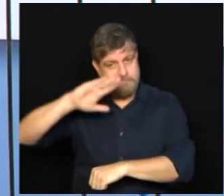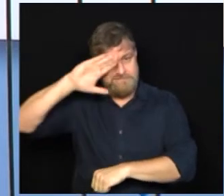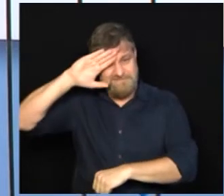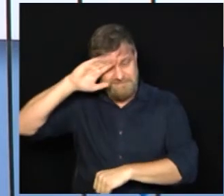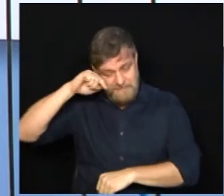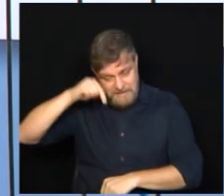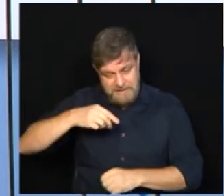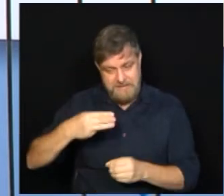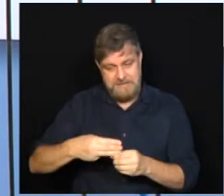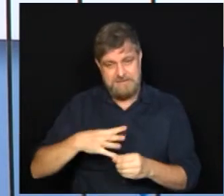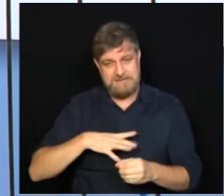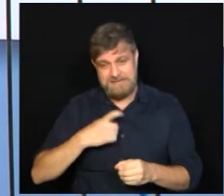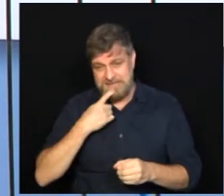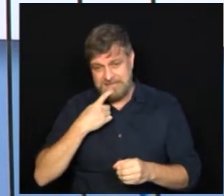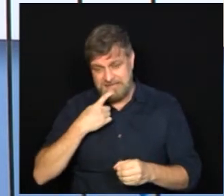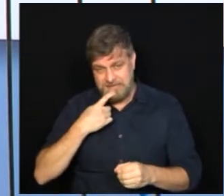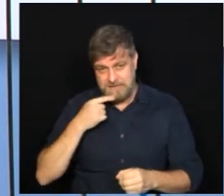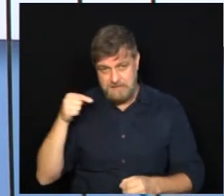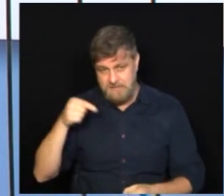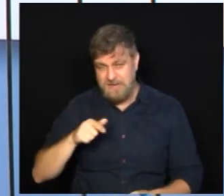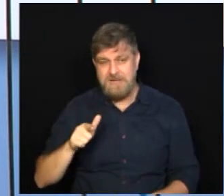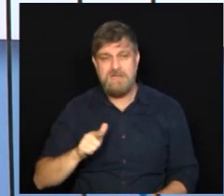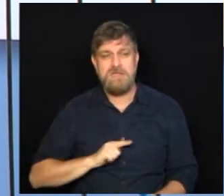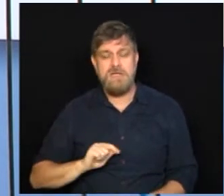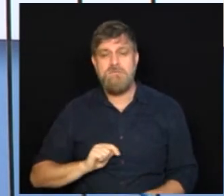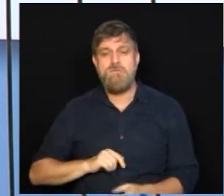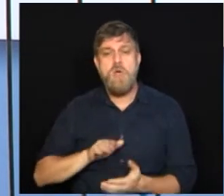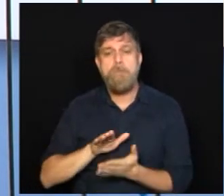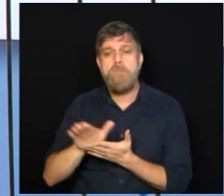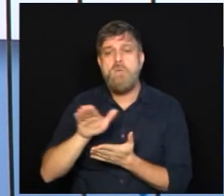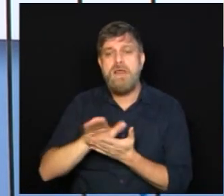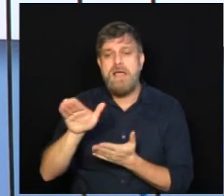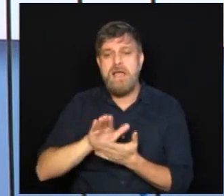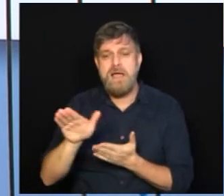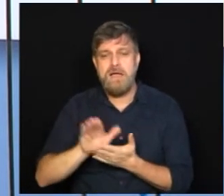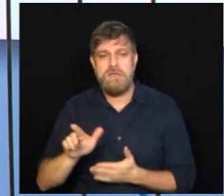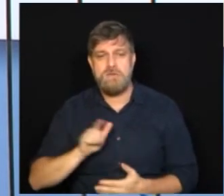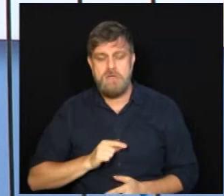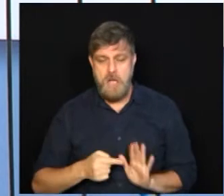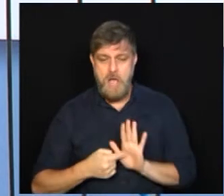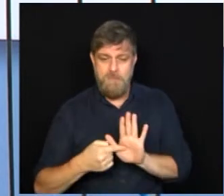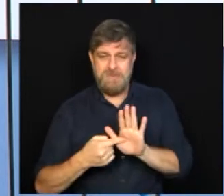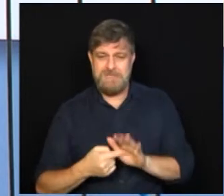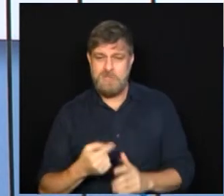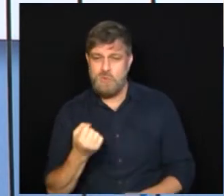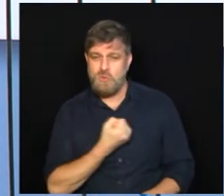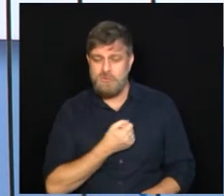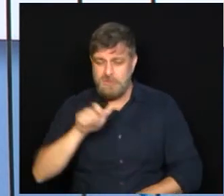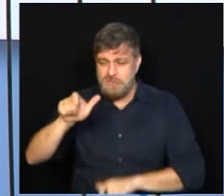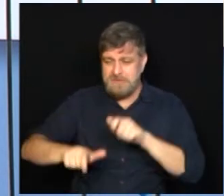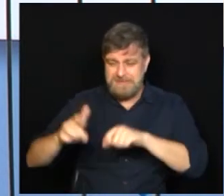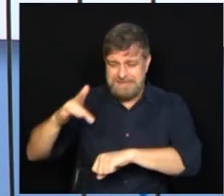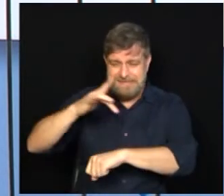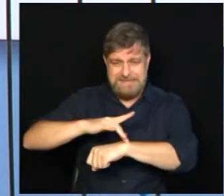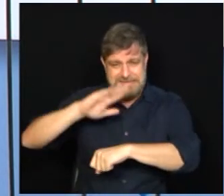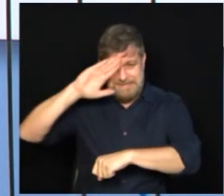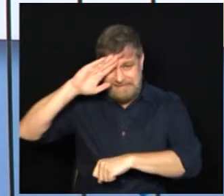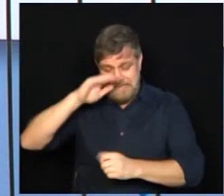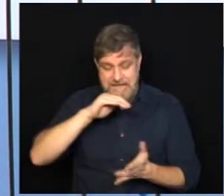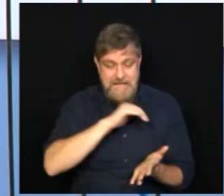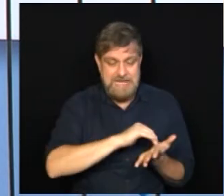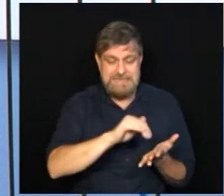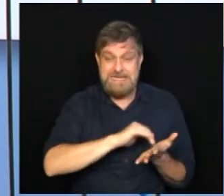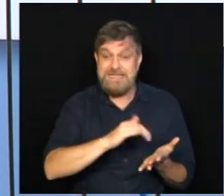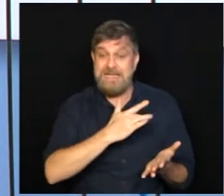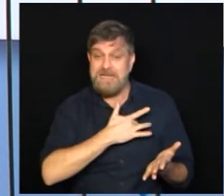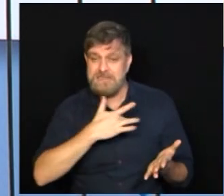Campinas, inclusive na nossa cidade, foi aí publicado o boletim epidemiológico e, de acordo com a Secretaria de